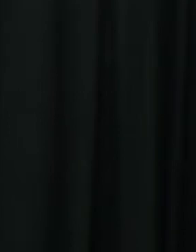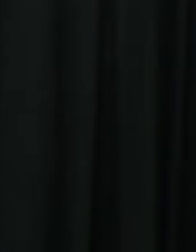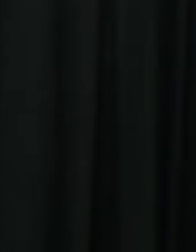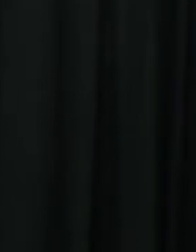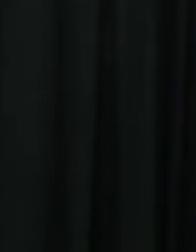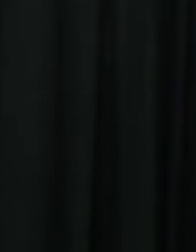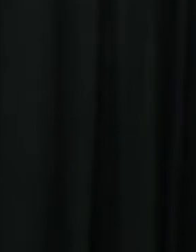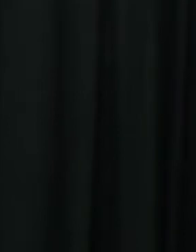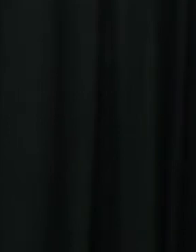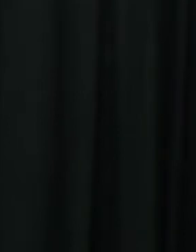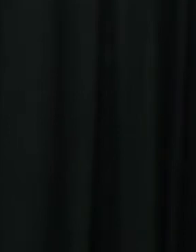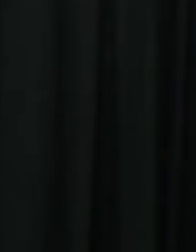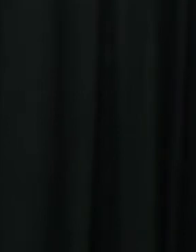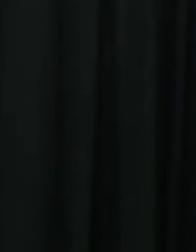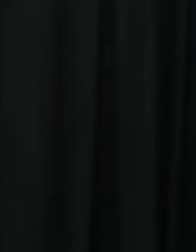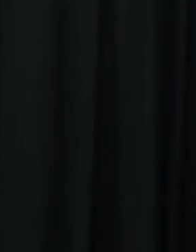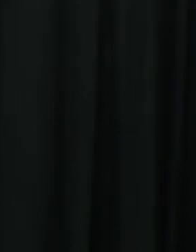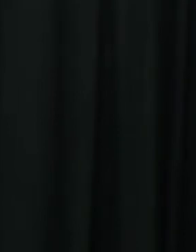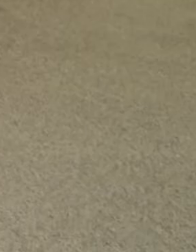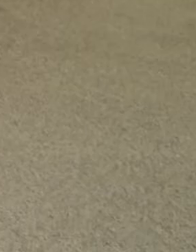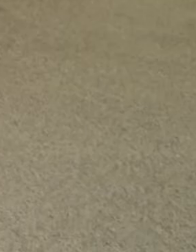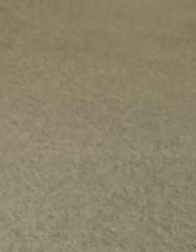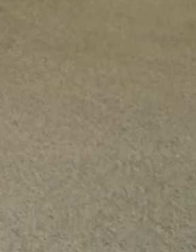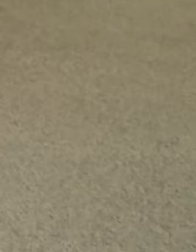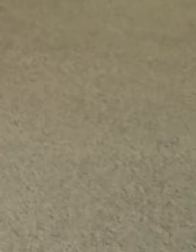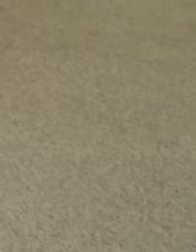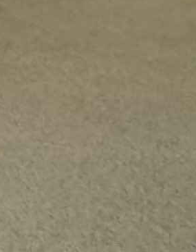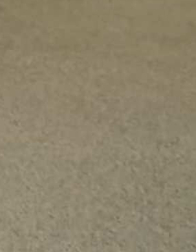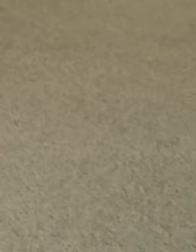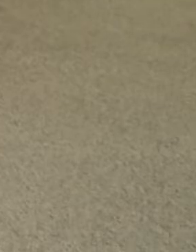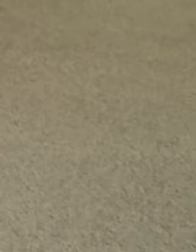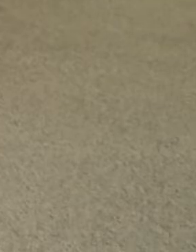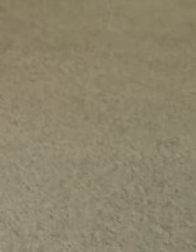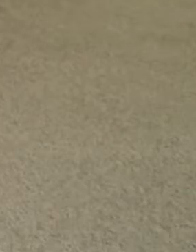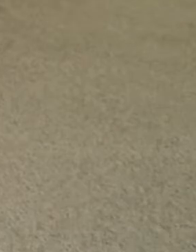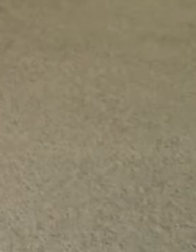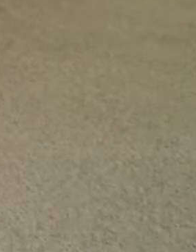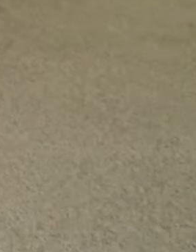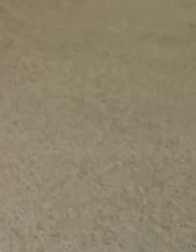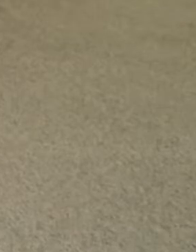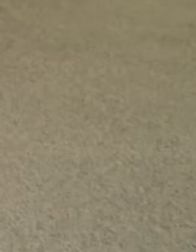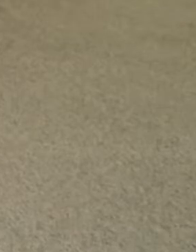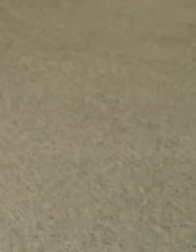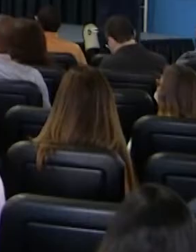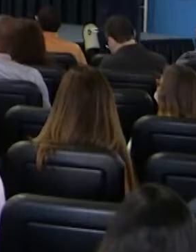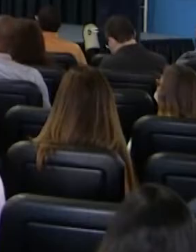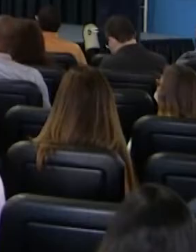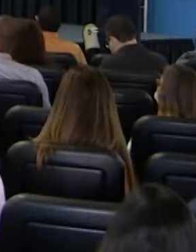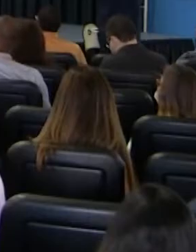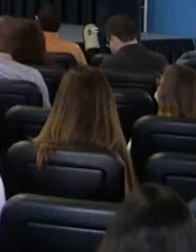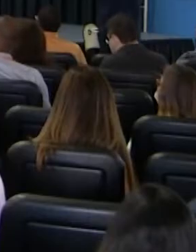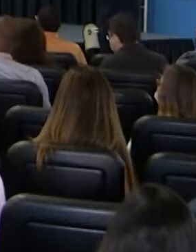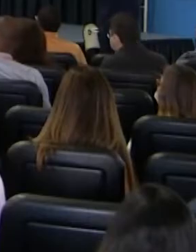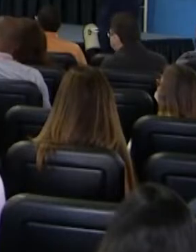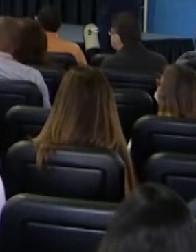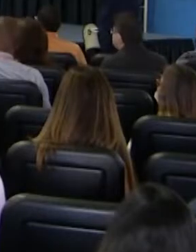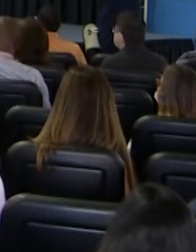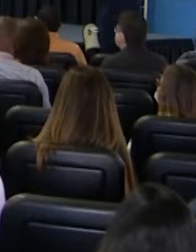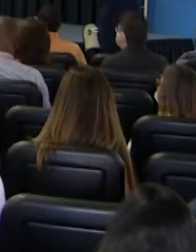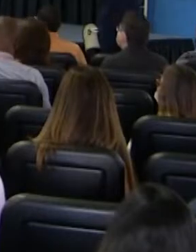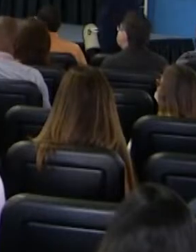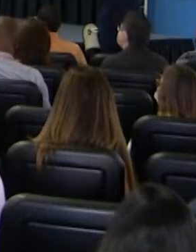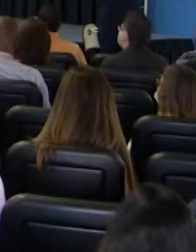focar suas atividades em tecnologia. Entre as ações que serão trabalhadas para o futuro estão o desenvolvimento